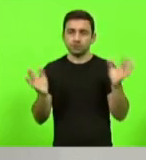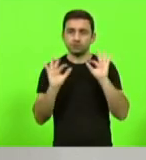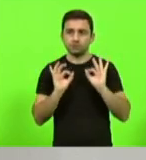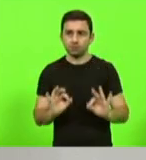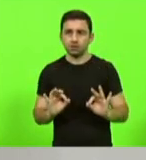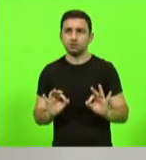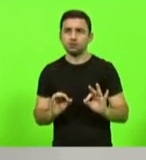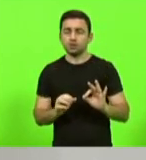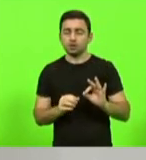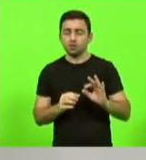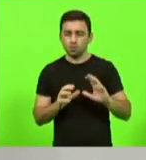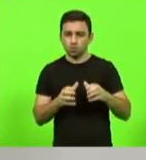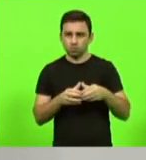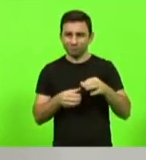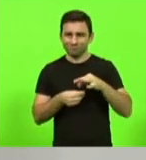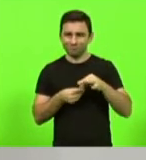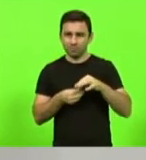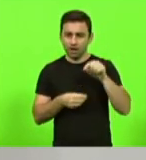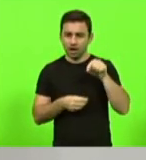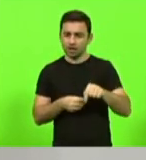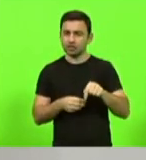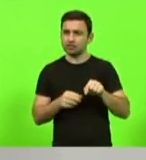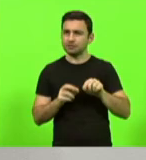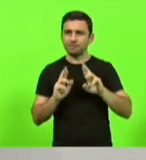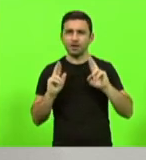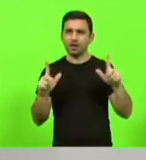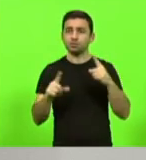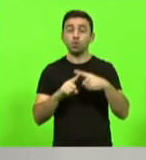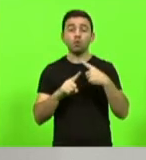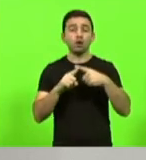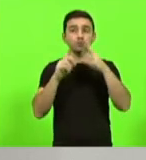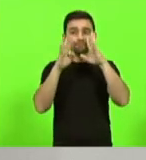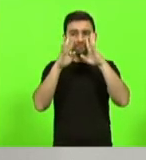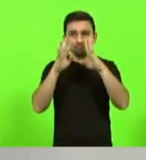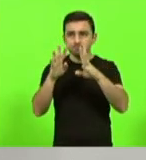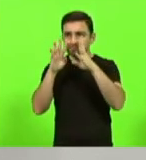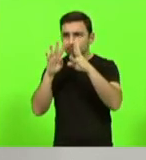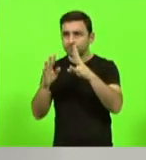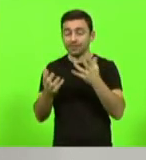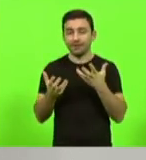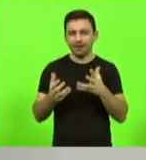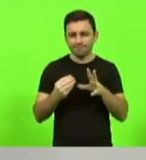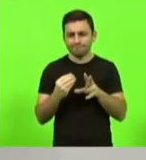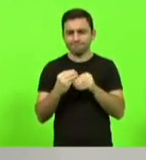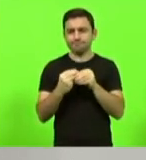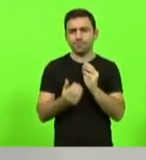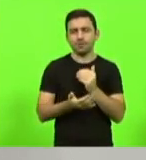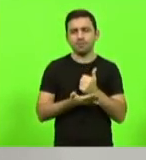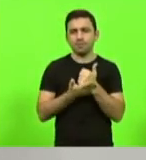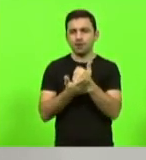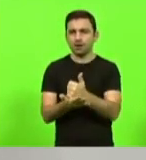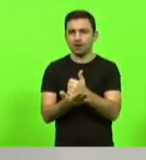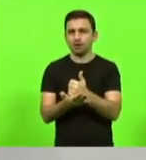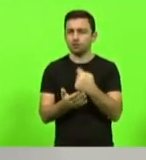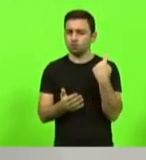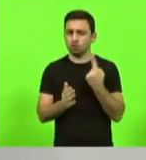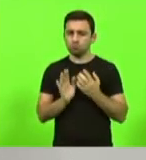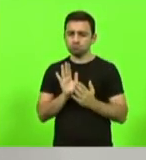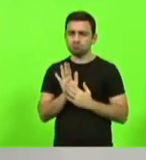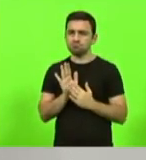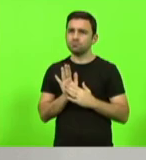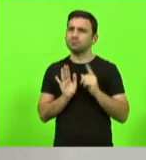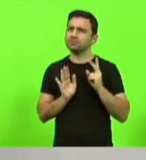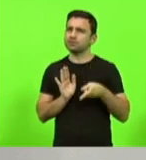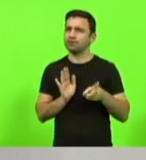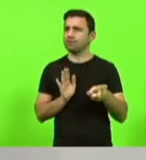entidade se diferencia pela capacidade de ouvir, de somar. Somos propositivos.